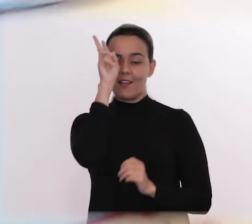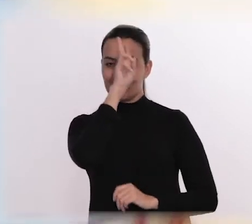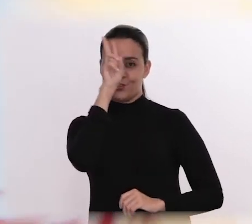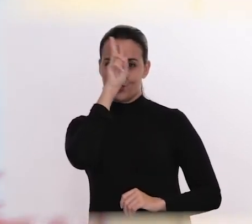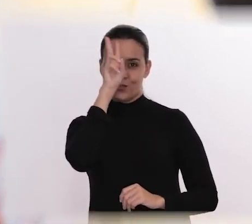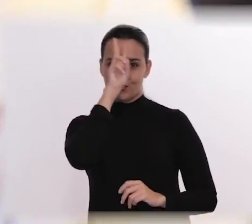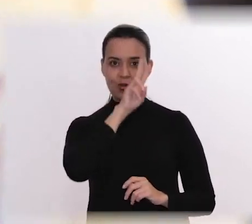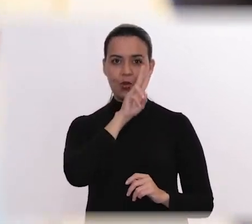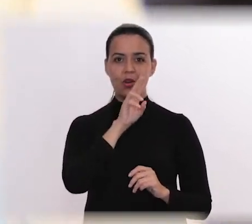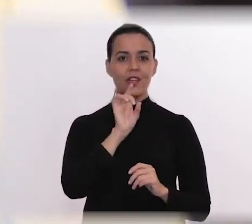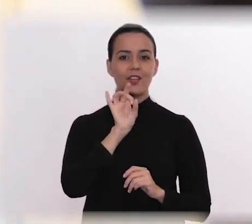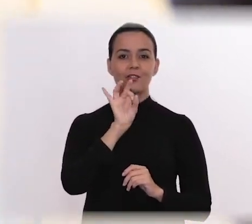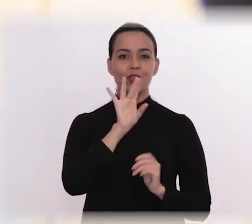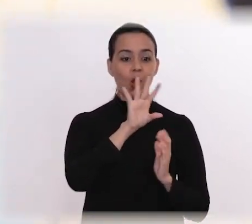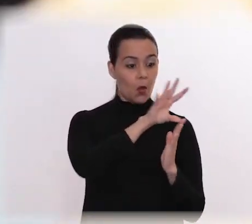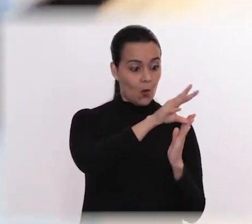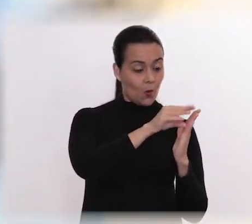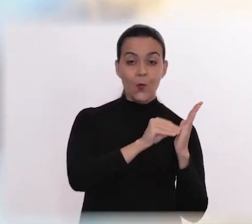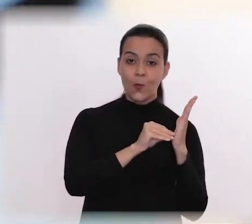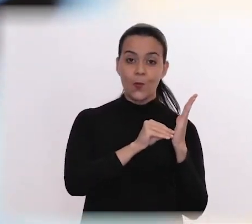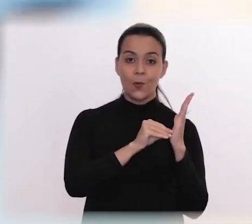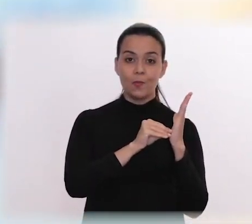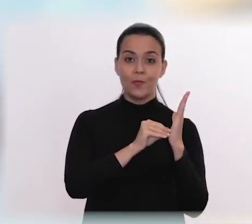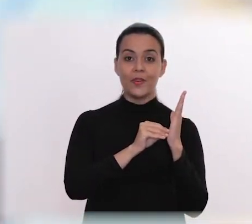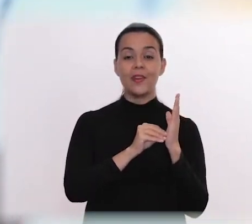uma ótica indígena, né?